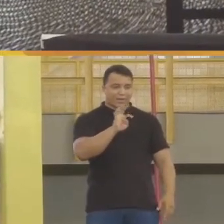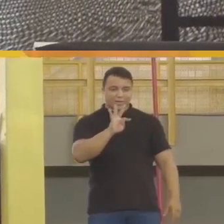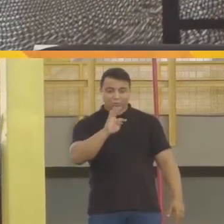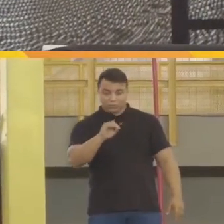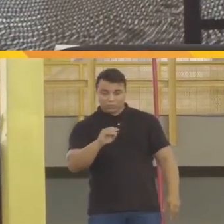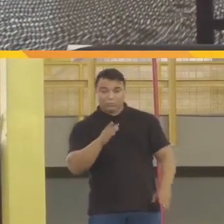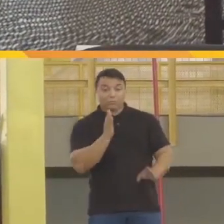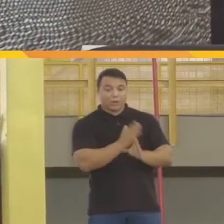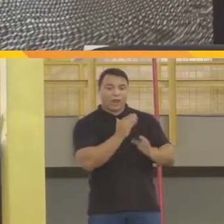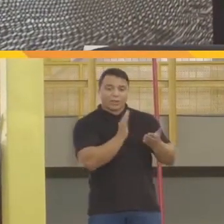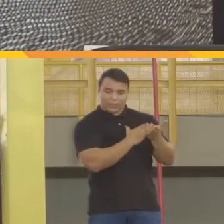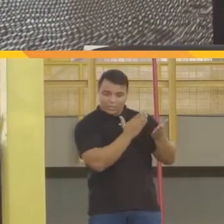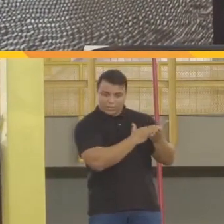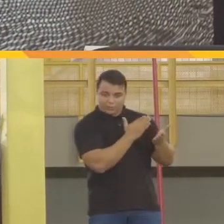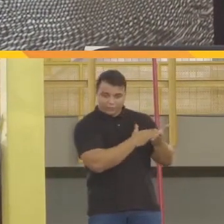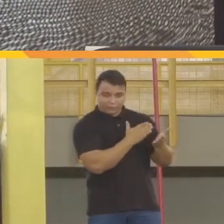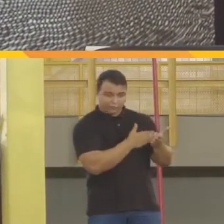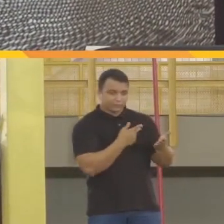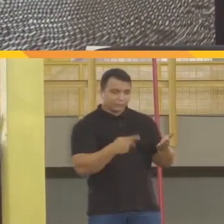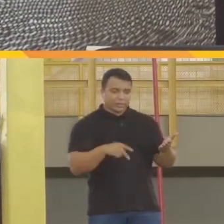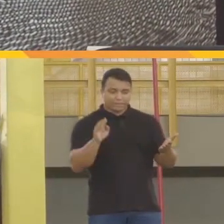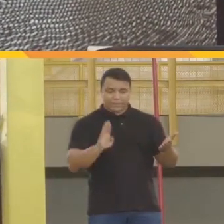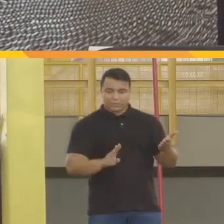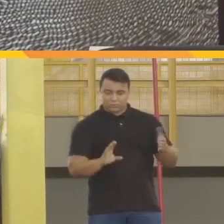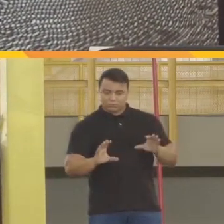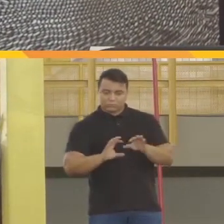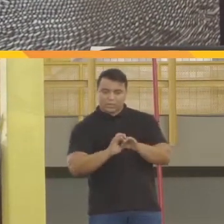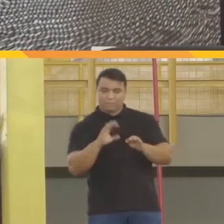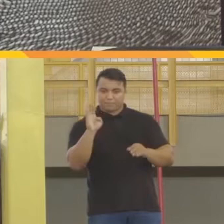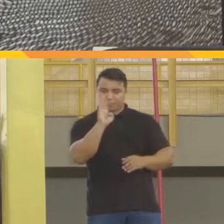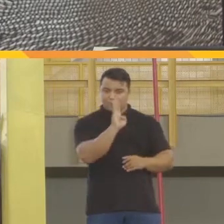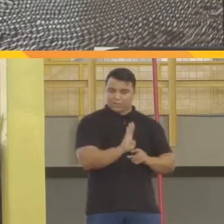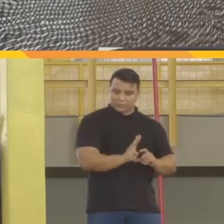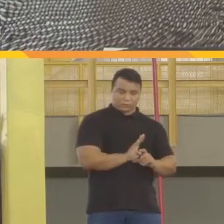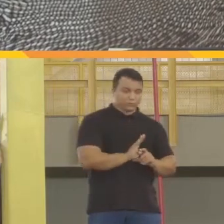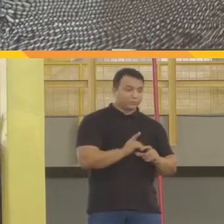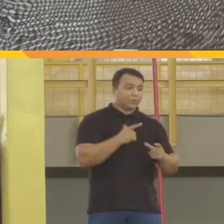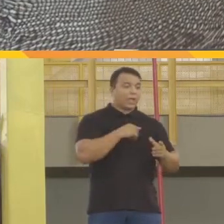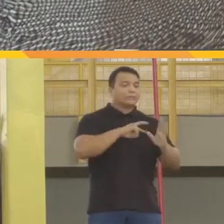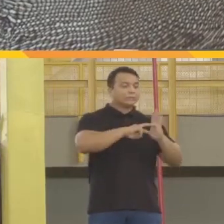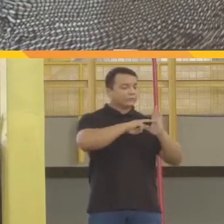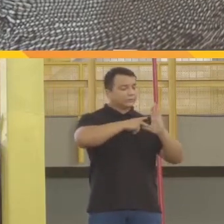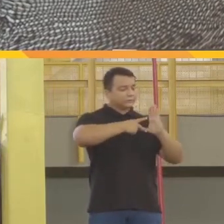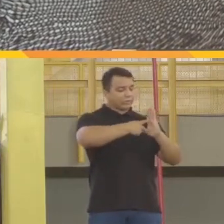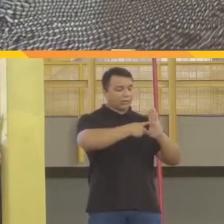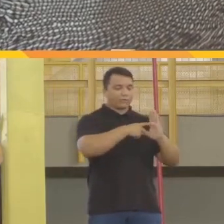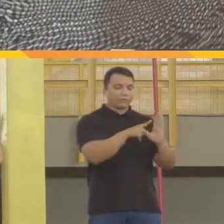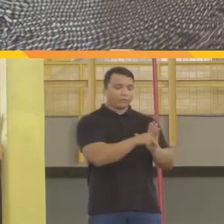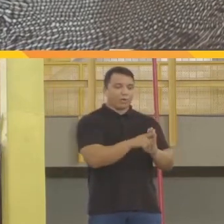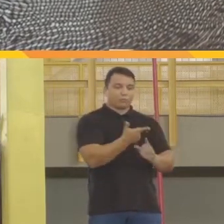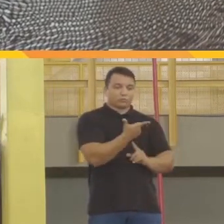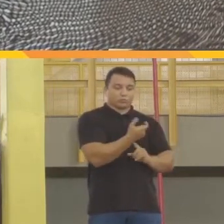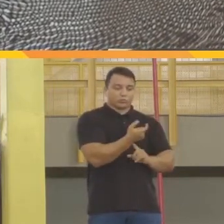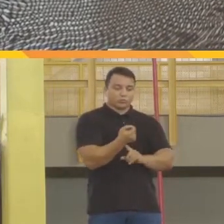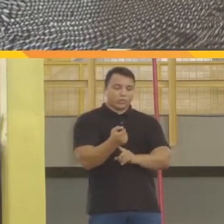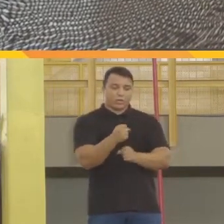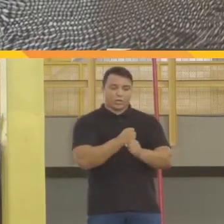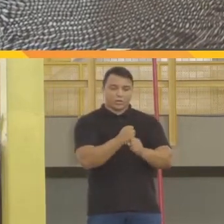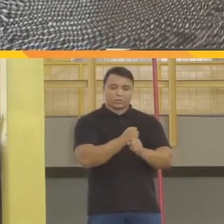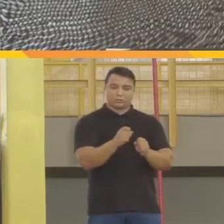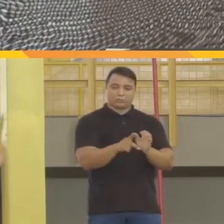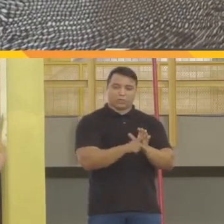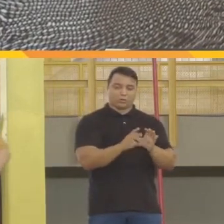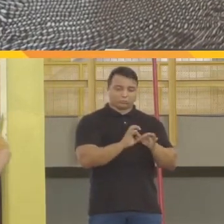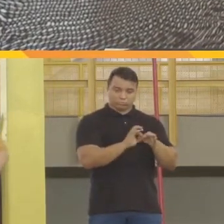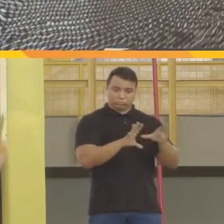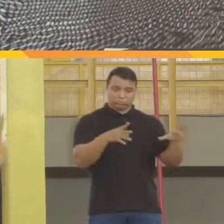por conta do livro que faz o Brasil, Brasil, para entendermos o significado dos 200 anos de independência